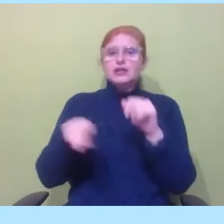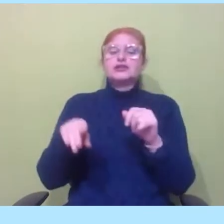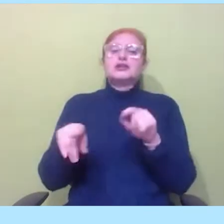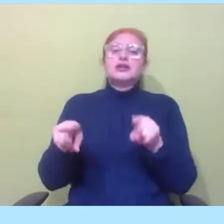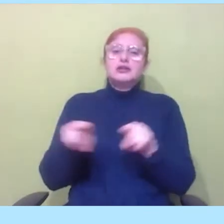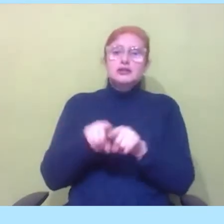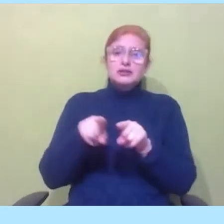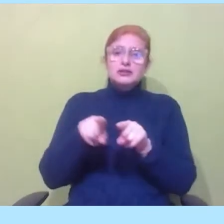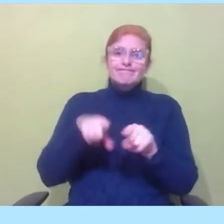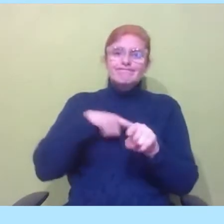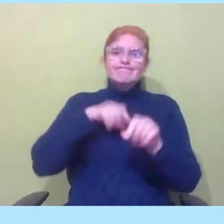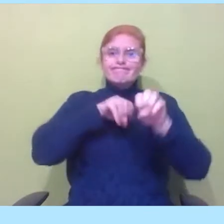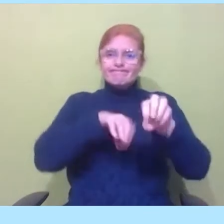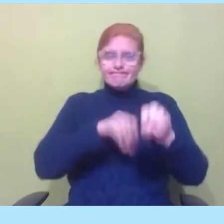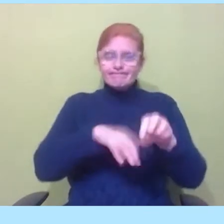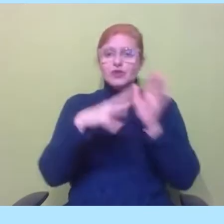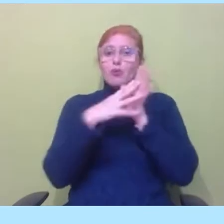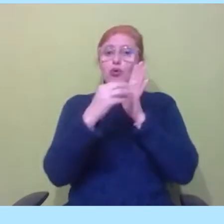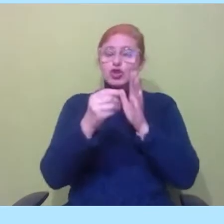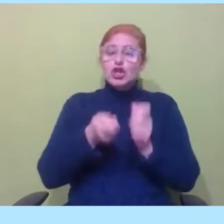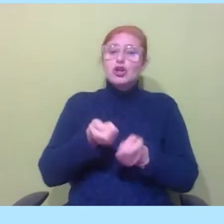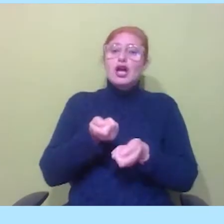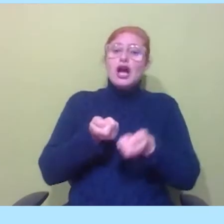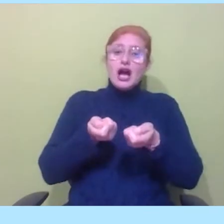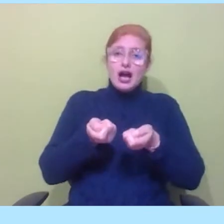os modelos administrativos dos estados, né?